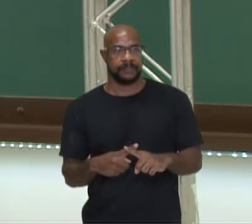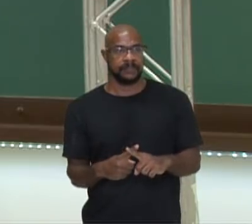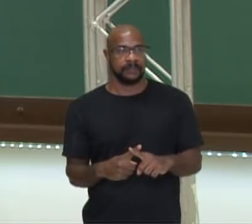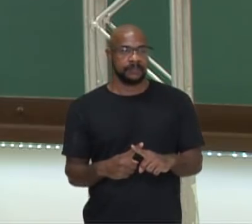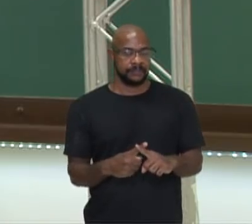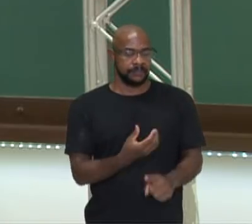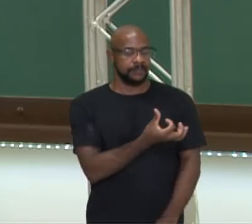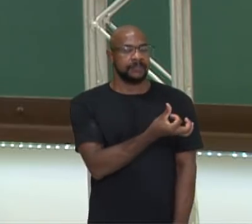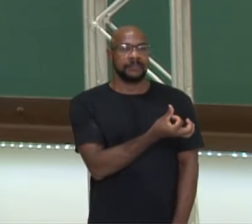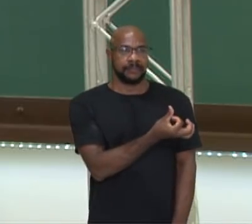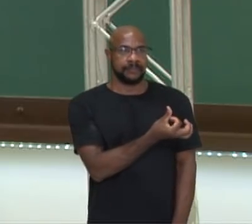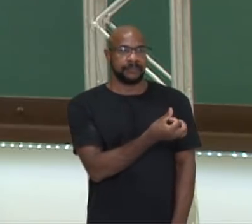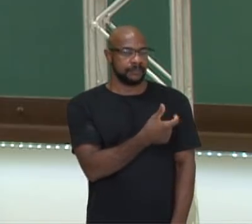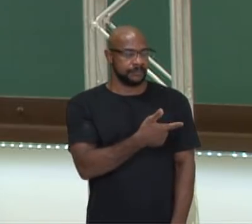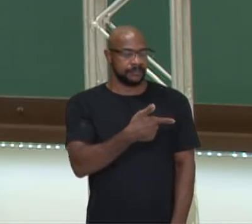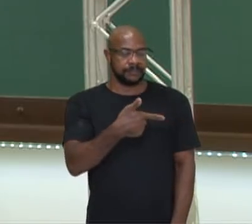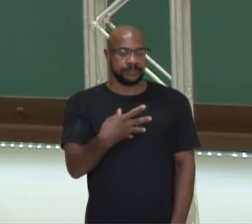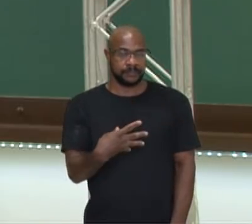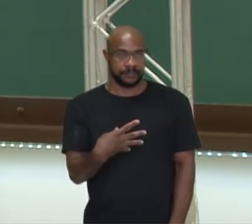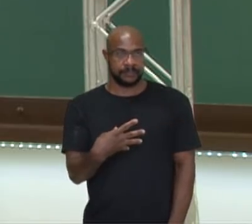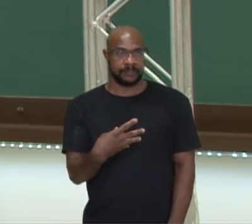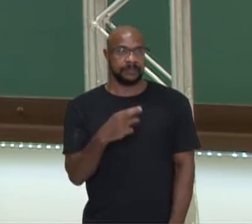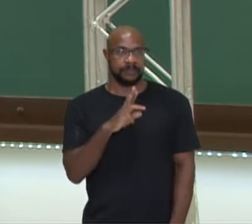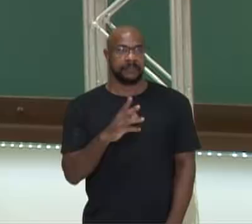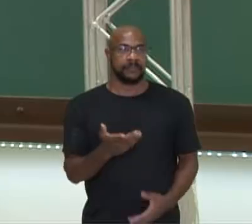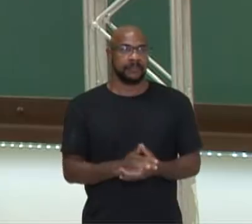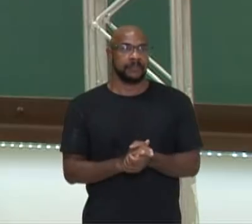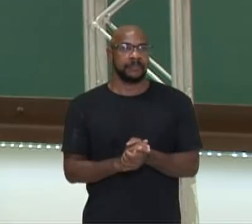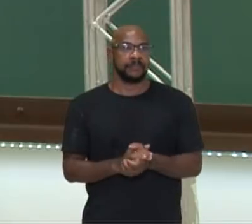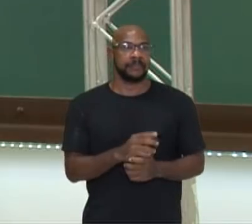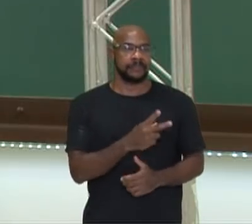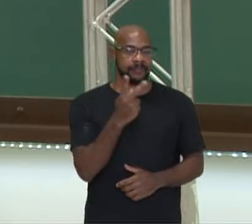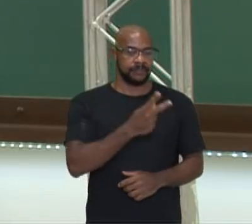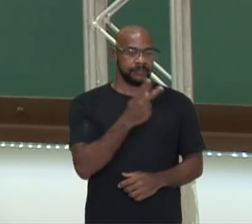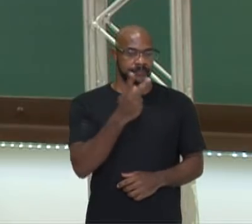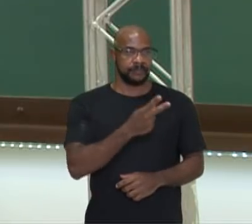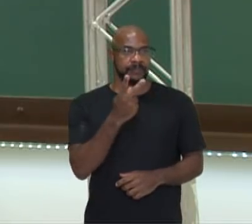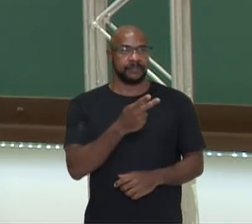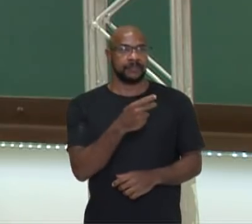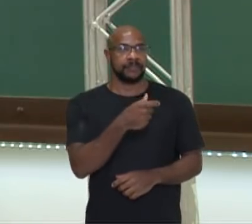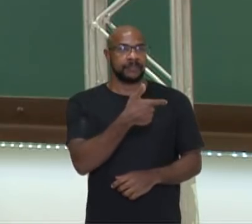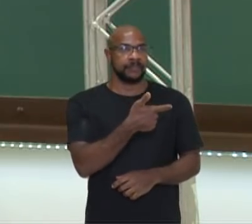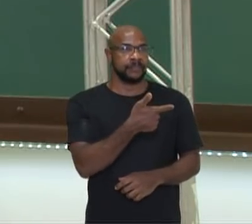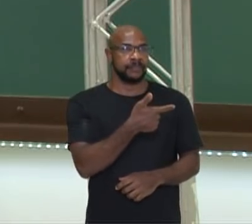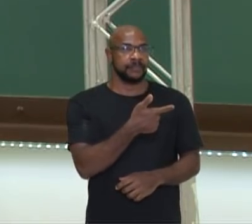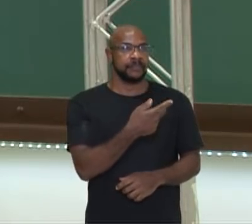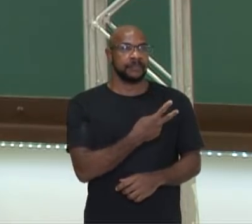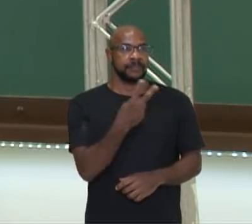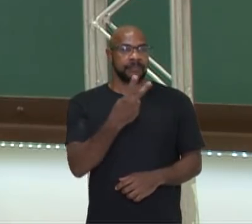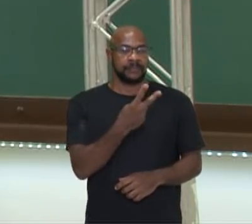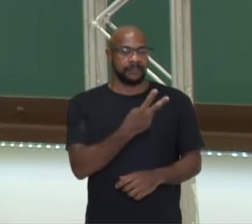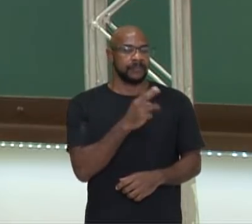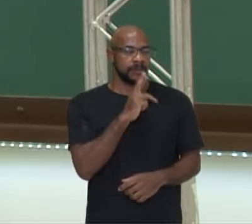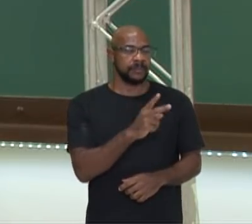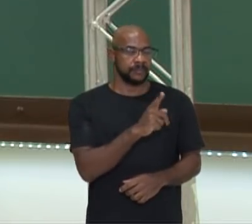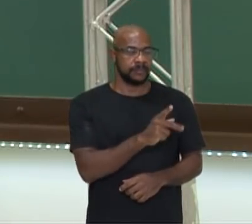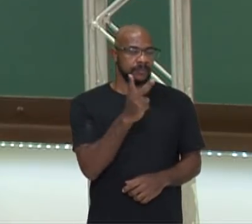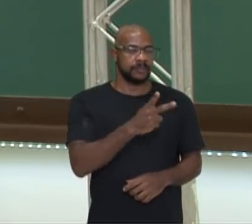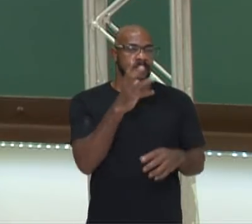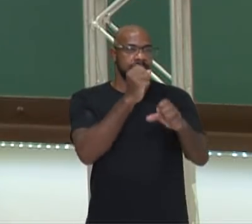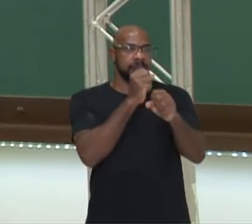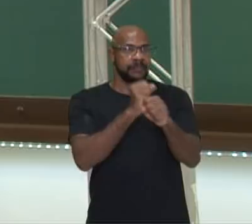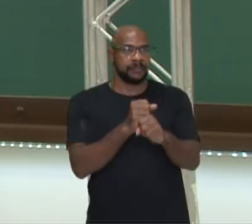4, 24. Esse resultado eu vou somar com o numerador. Então vai dar 27/4.